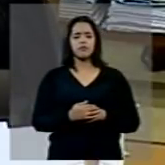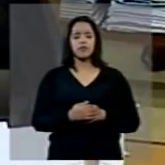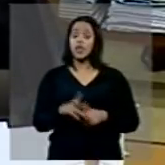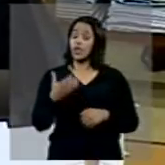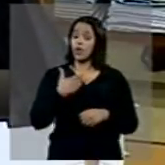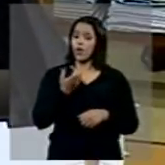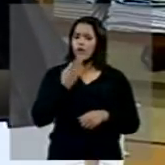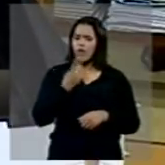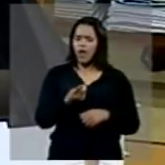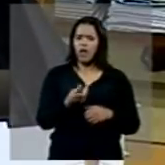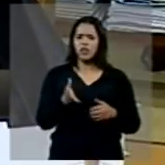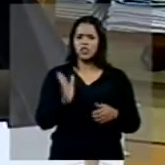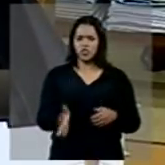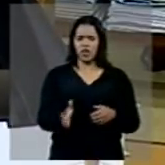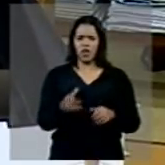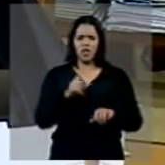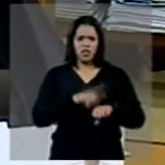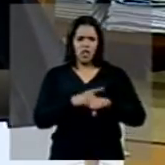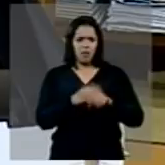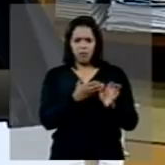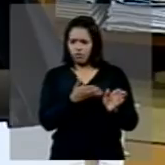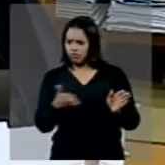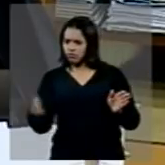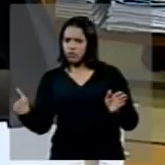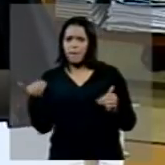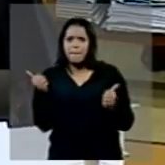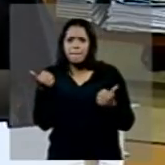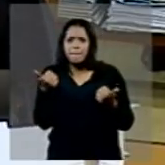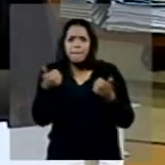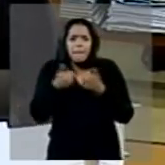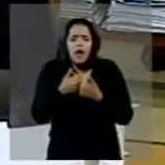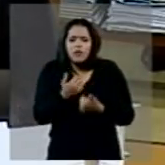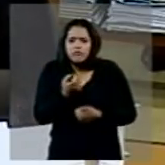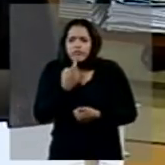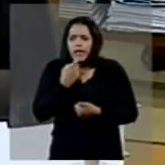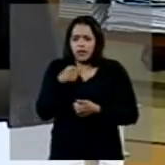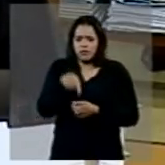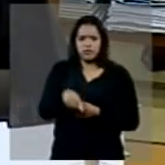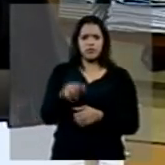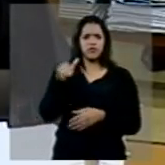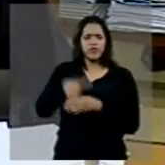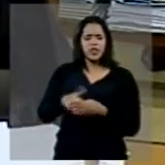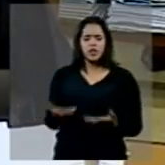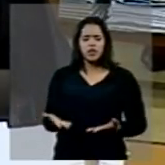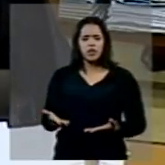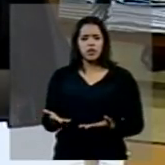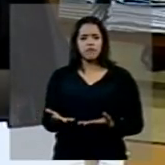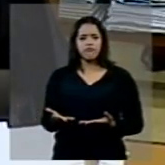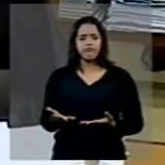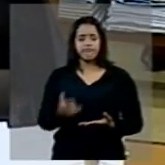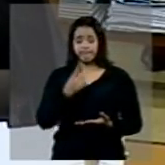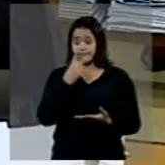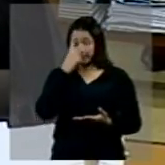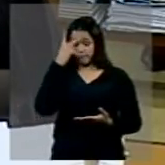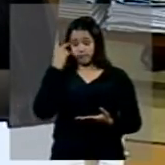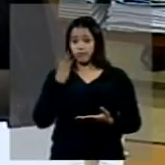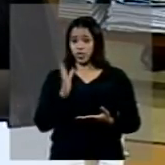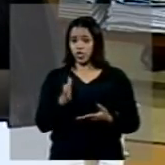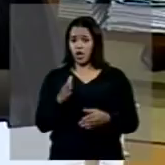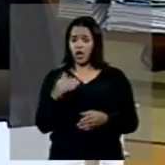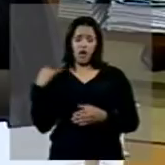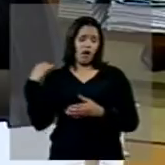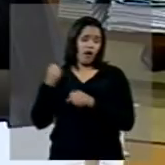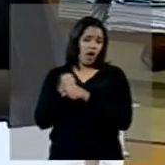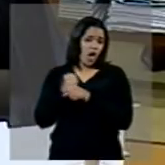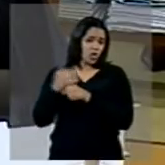às vésperas de uma eleição presidencial e parlamentar, regras de revisão do eleitorado que já estão postas desde 85 e